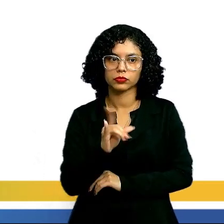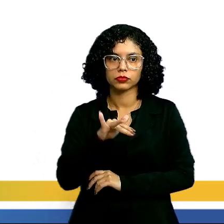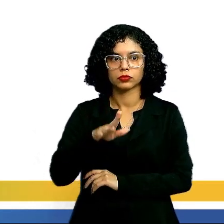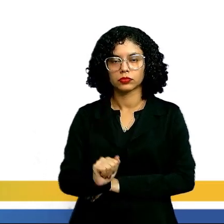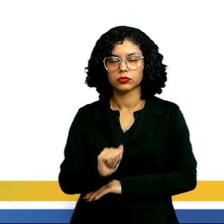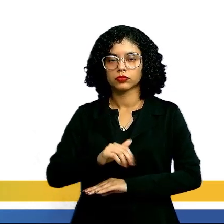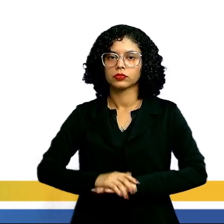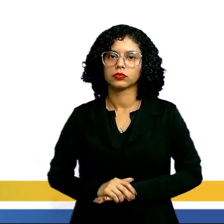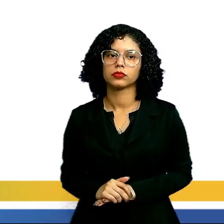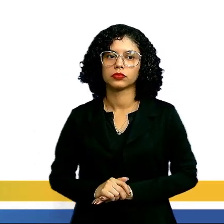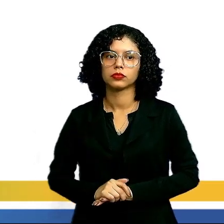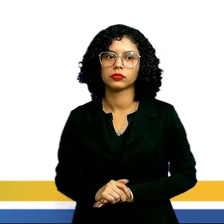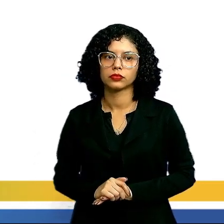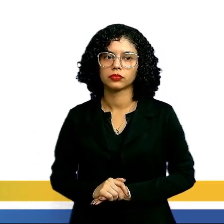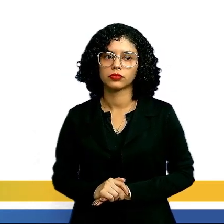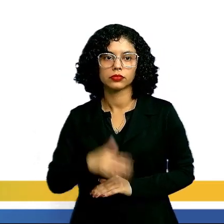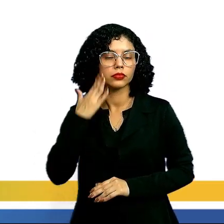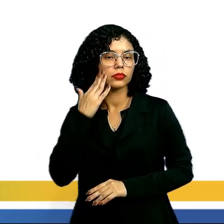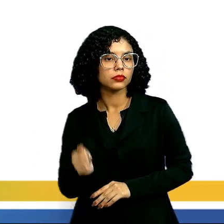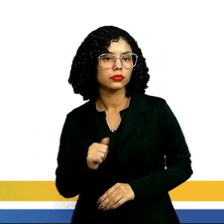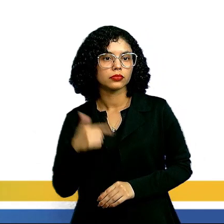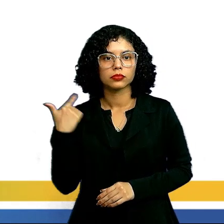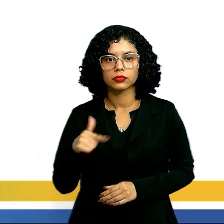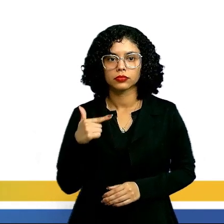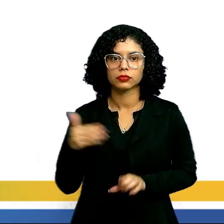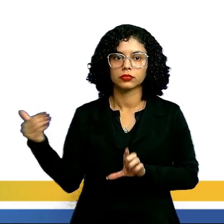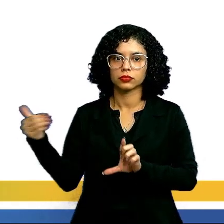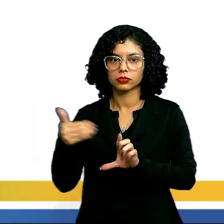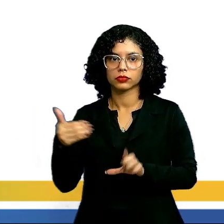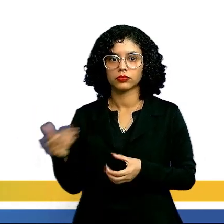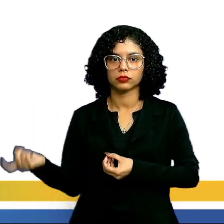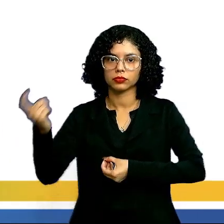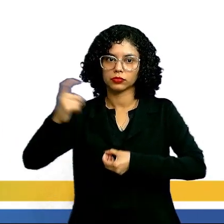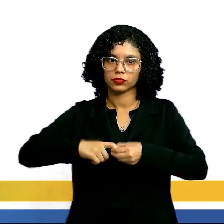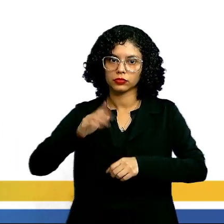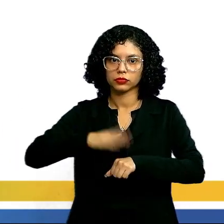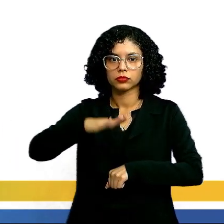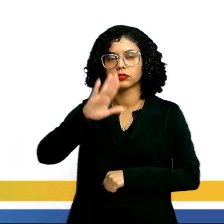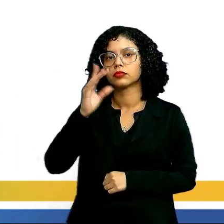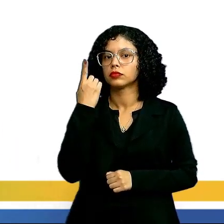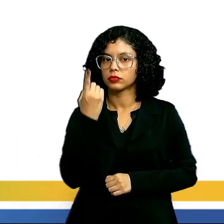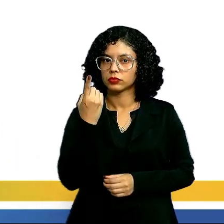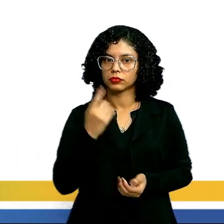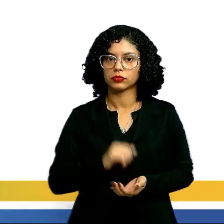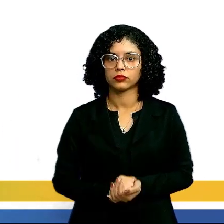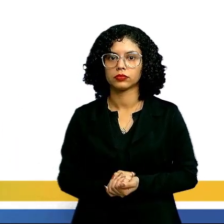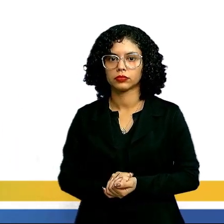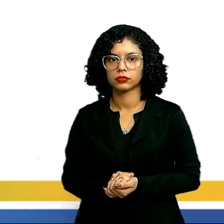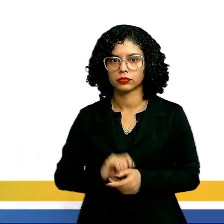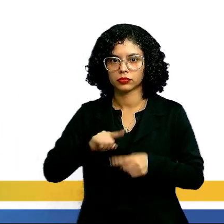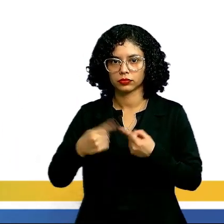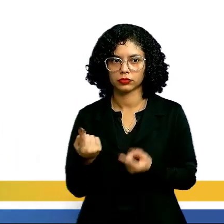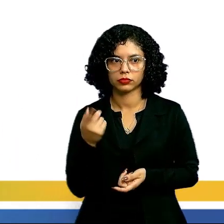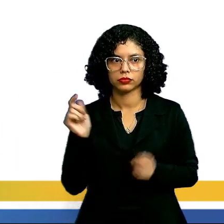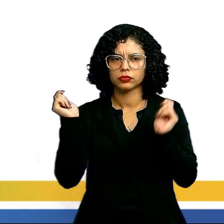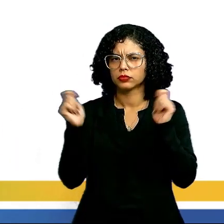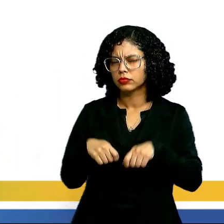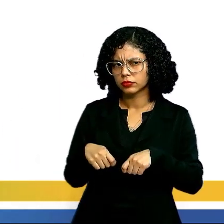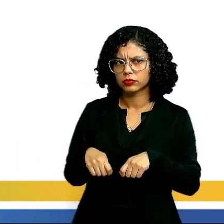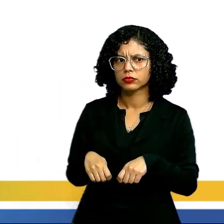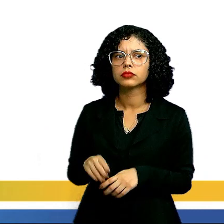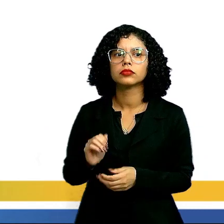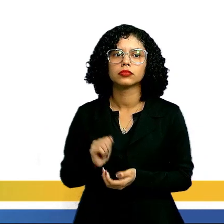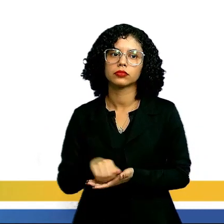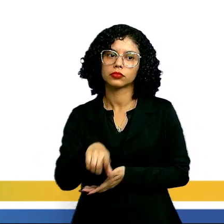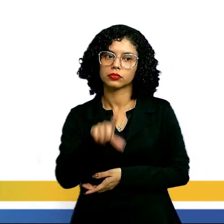postagem Contos de Halloween, sabendo que nenhum visitante votou mais de uma vez.